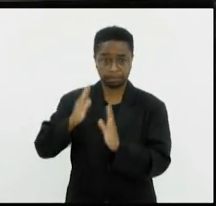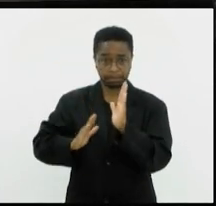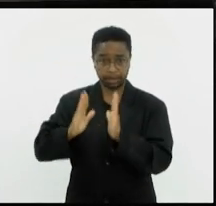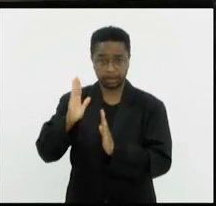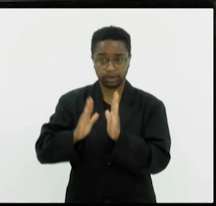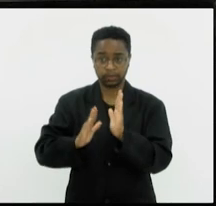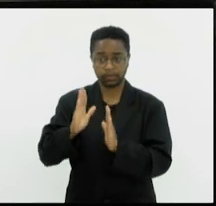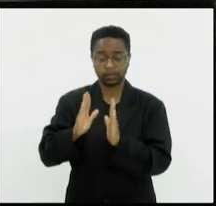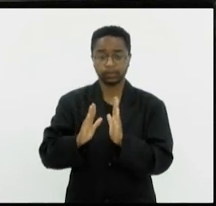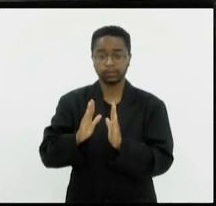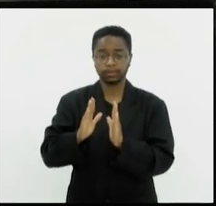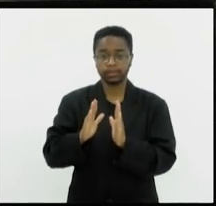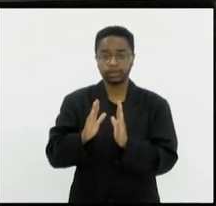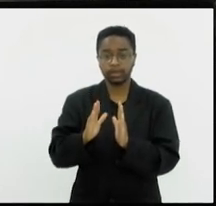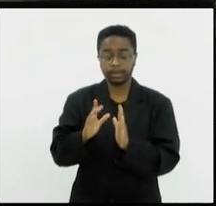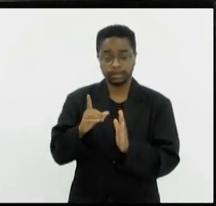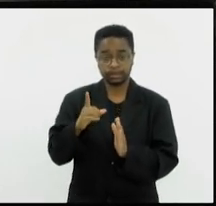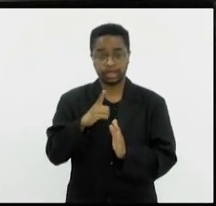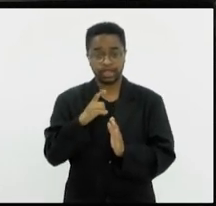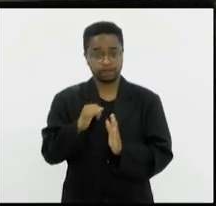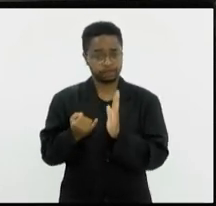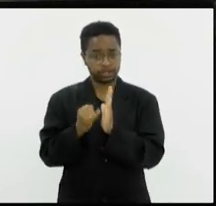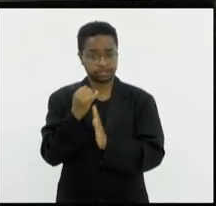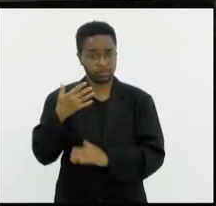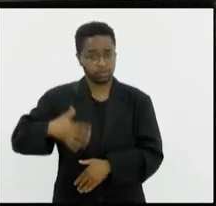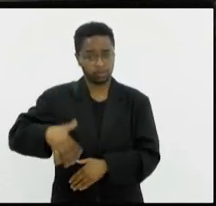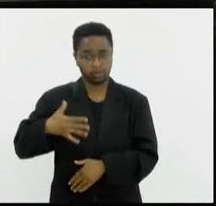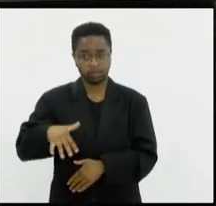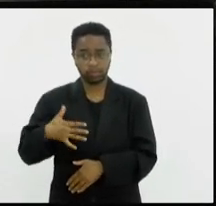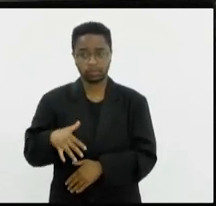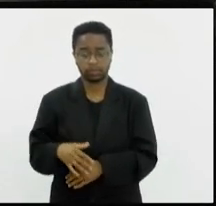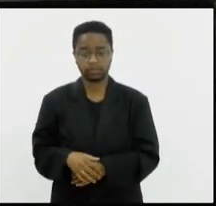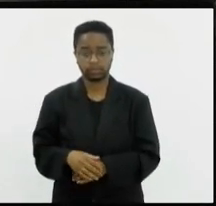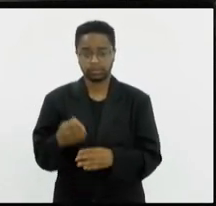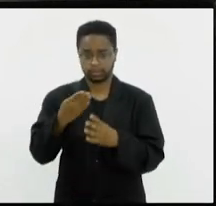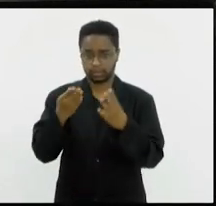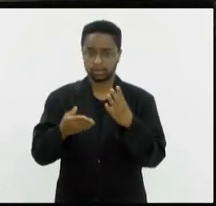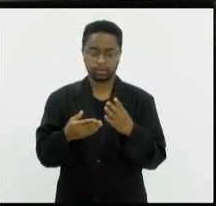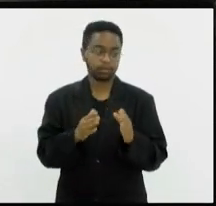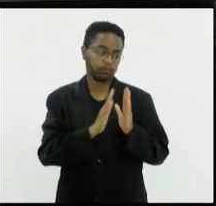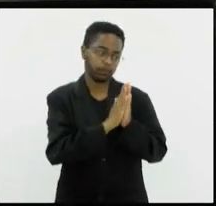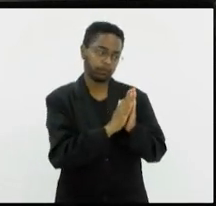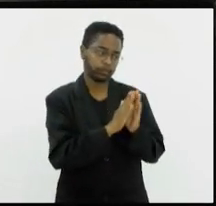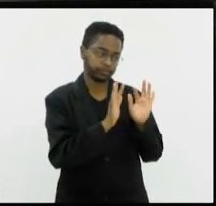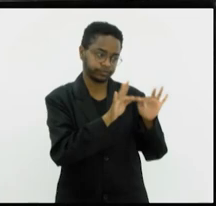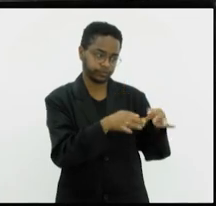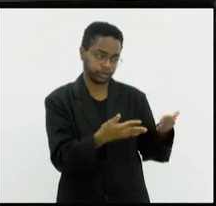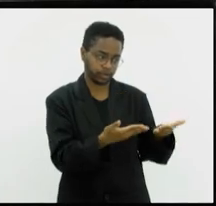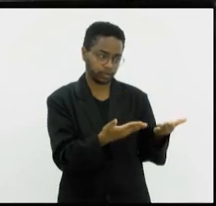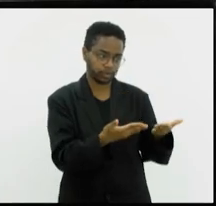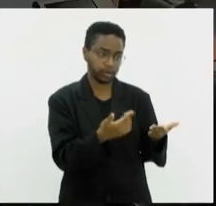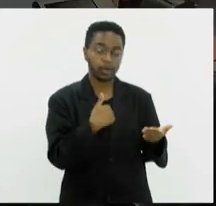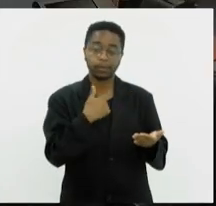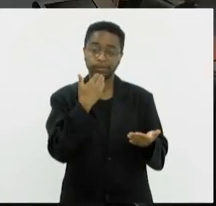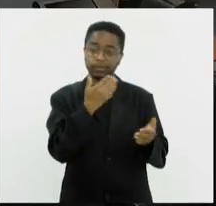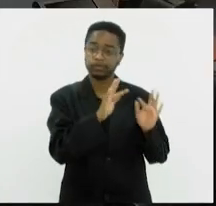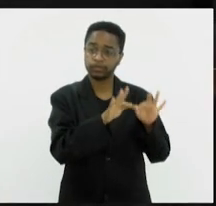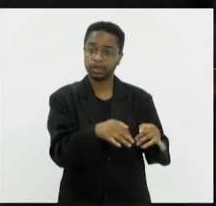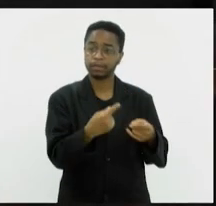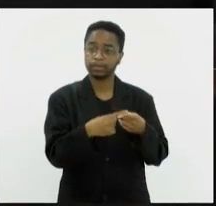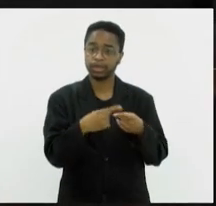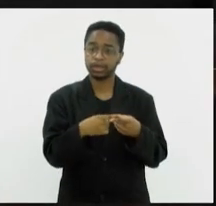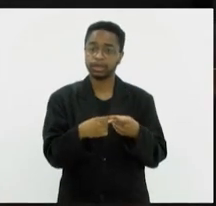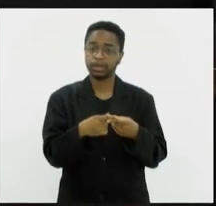80% se vendia azeite quatro prestações fech gostaria de pedir vossa excelência que terminasse para que a gente pudesse